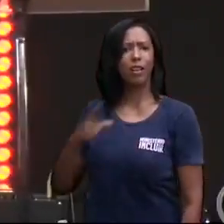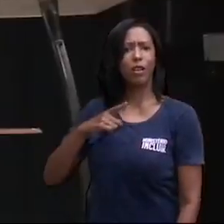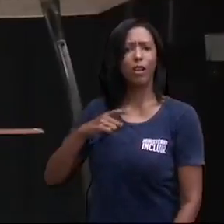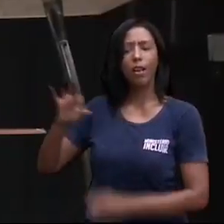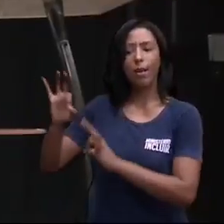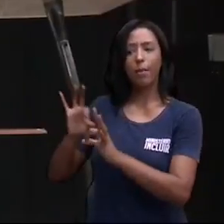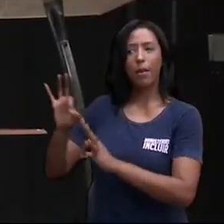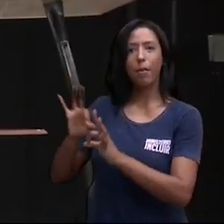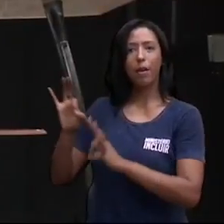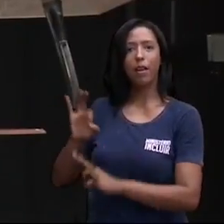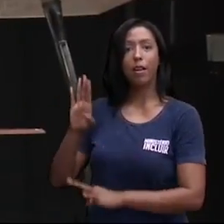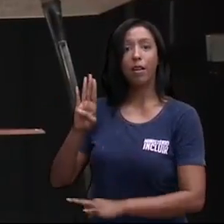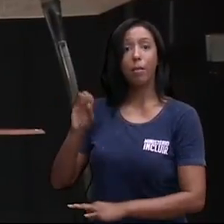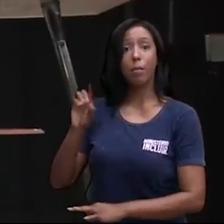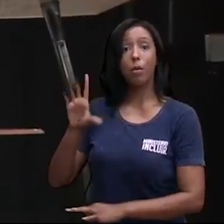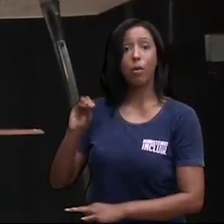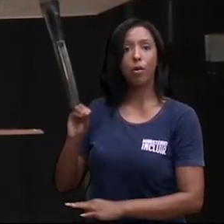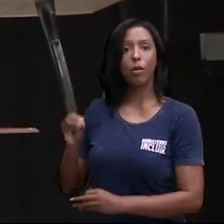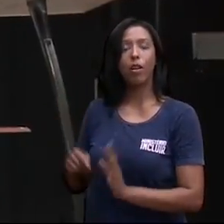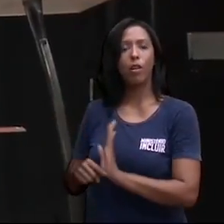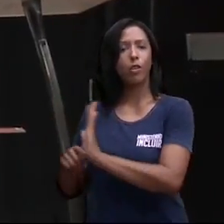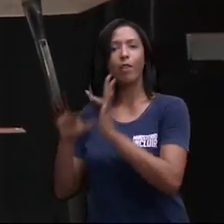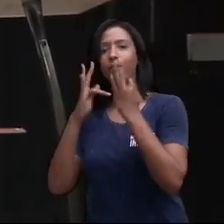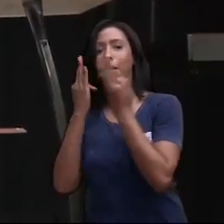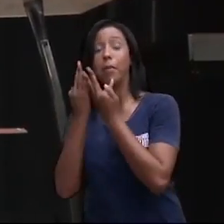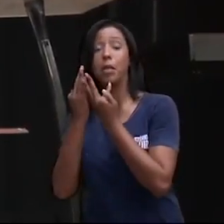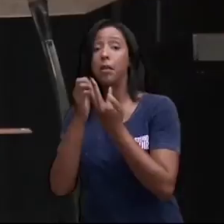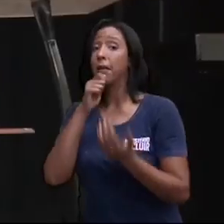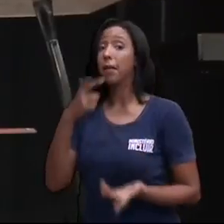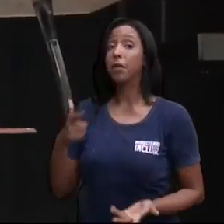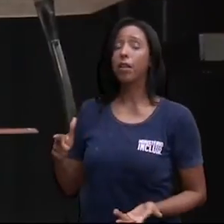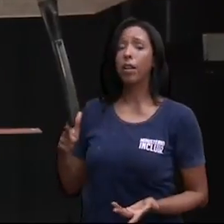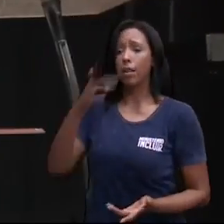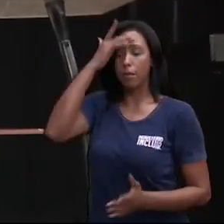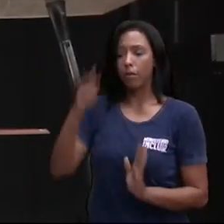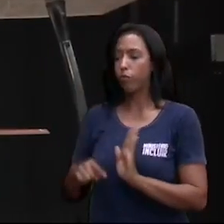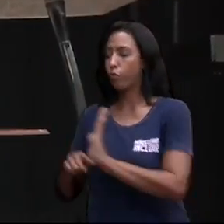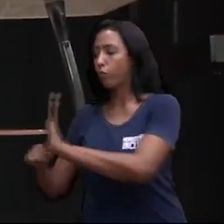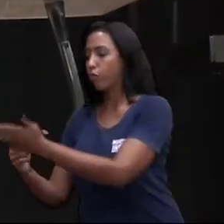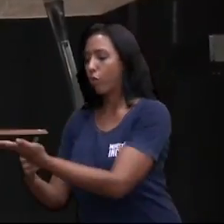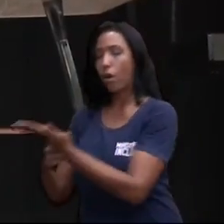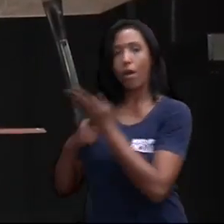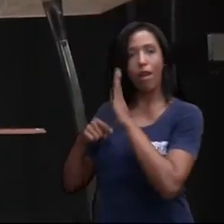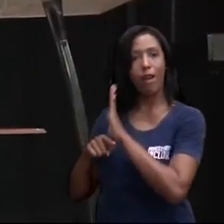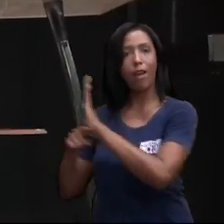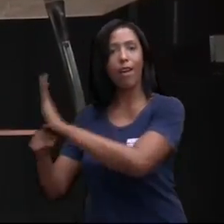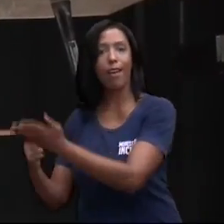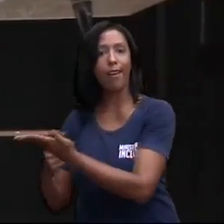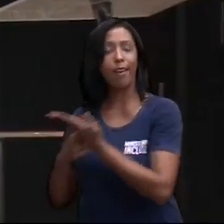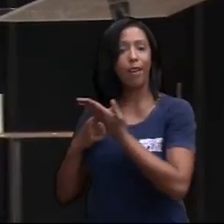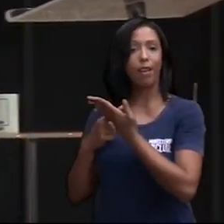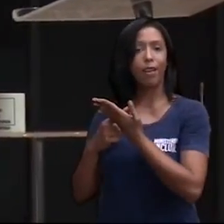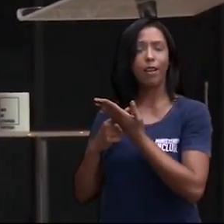levando para outra família que tem menos Ah tá todo mundo se ajudando todo mundo torcendo para todo mundo ser feliz